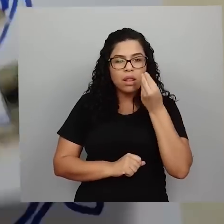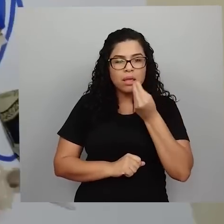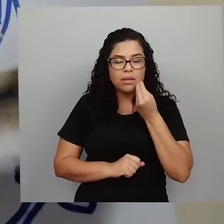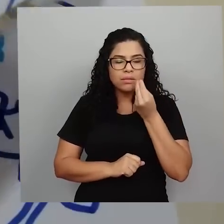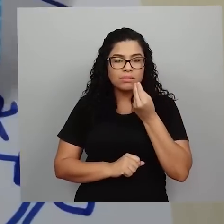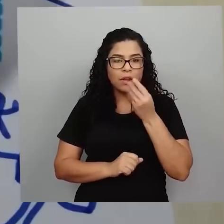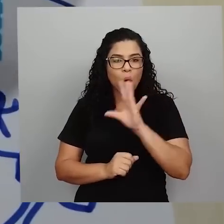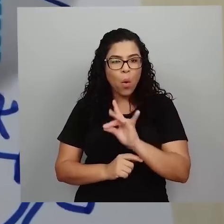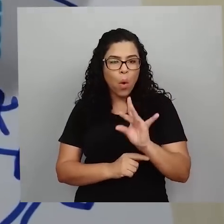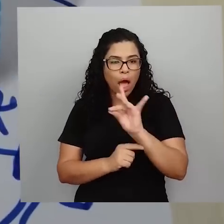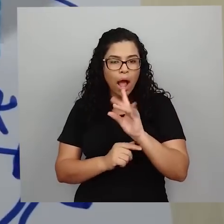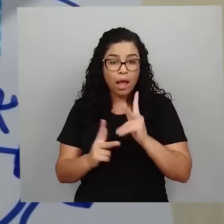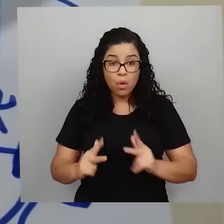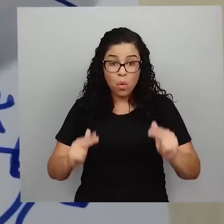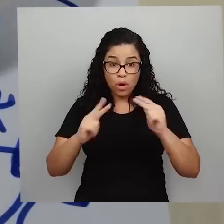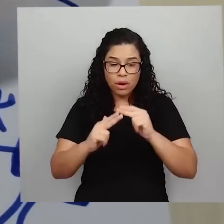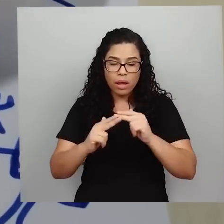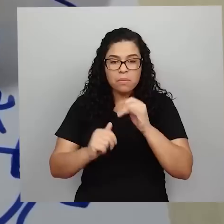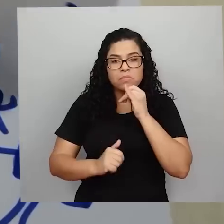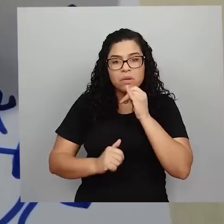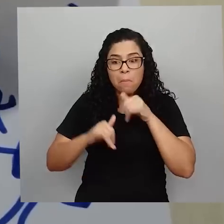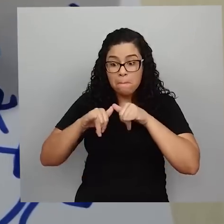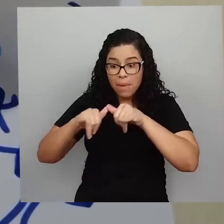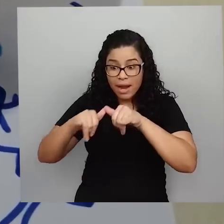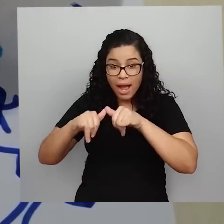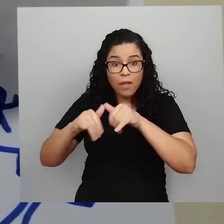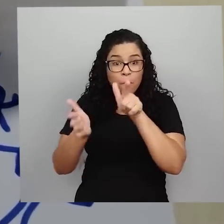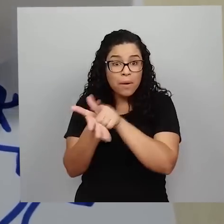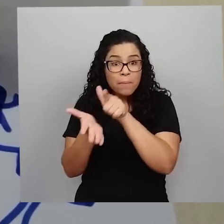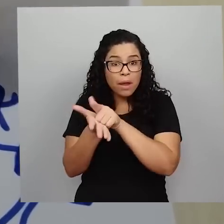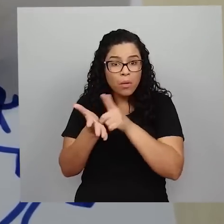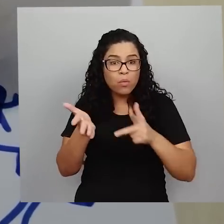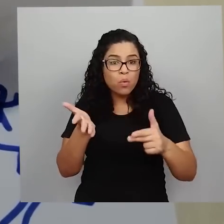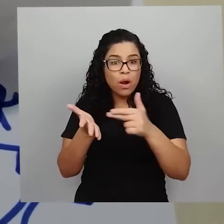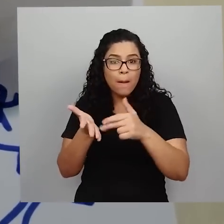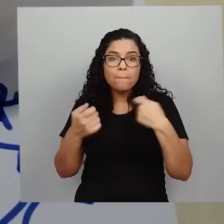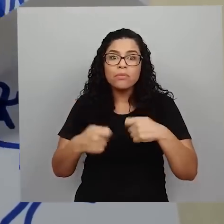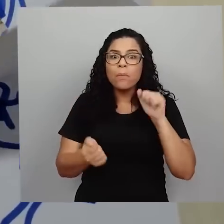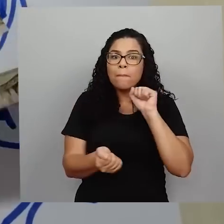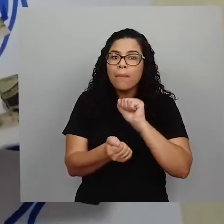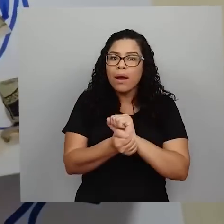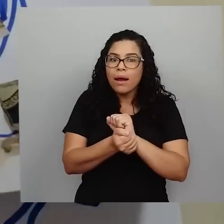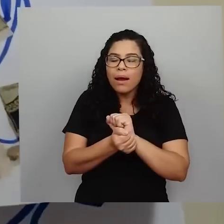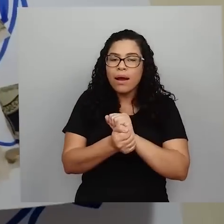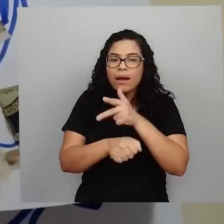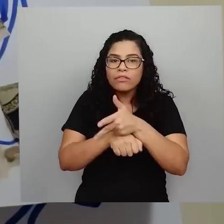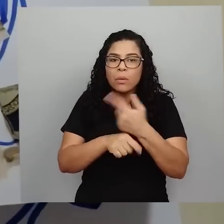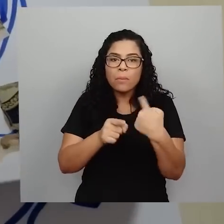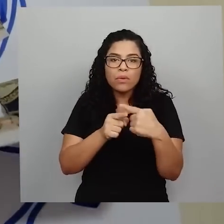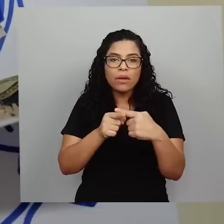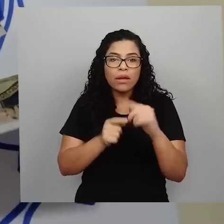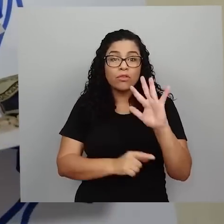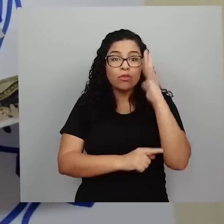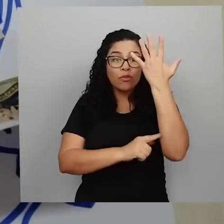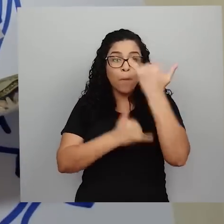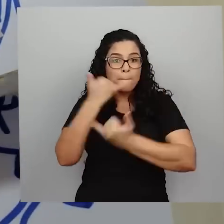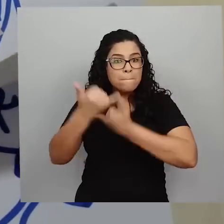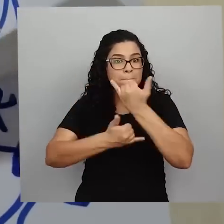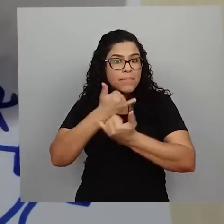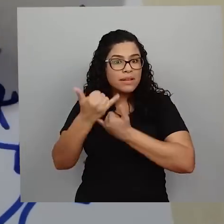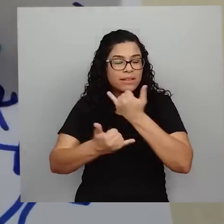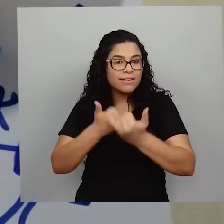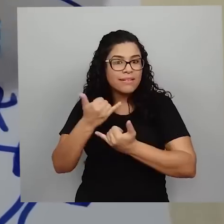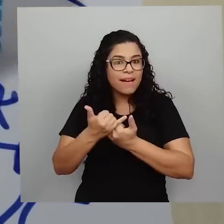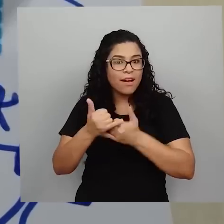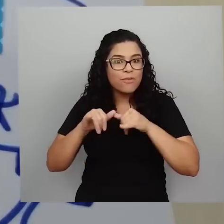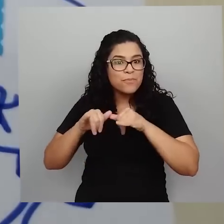de recortar panfleto de supermercado, muito legal. Tivemos que parar a gravação porque resolveram brincar de mercadinho, né? E é muito legal